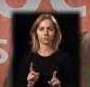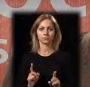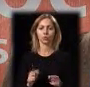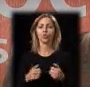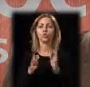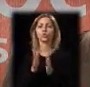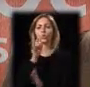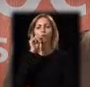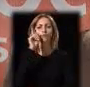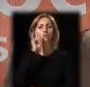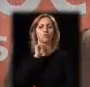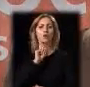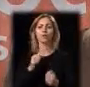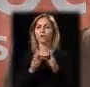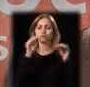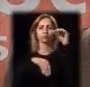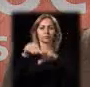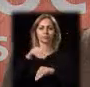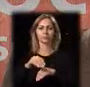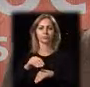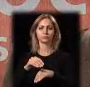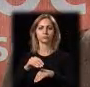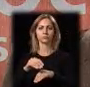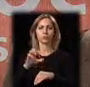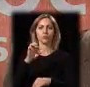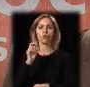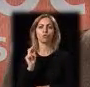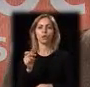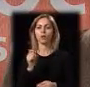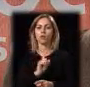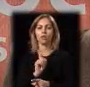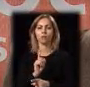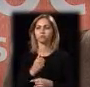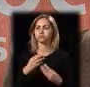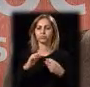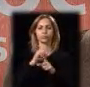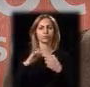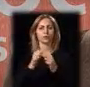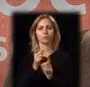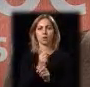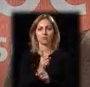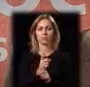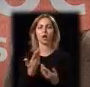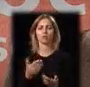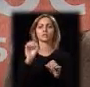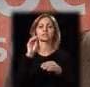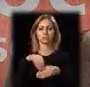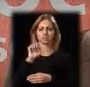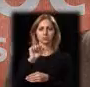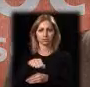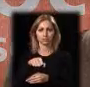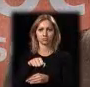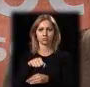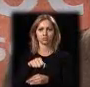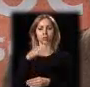indiferença. Vamos todas e todos votar. 8 anos de não resolveram nada. Agora o